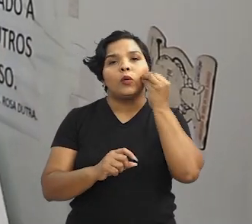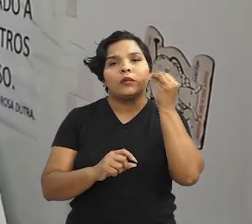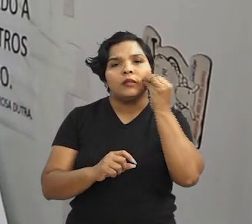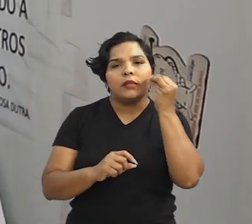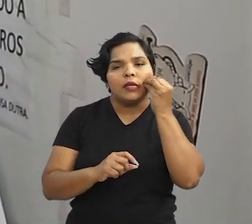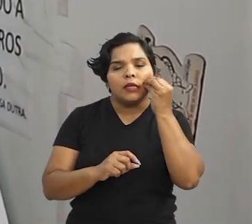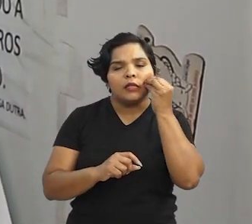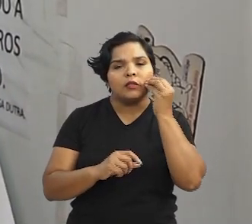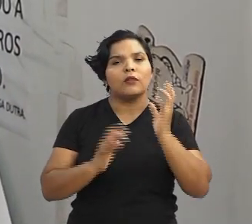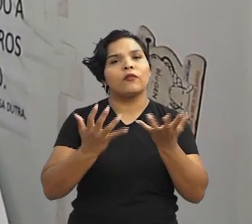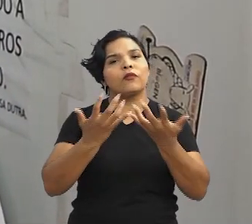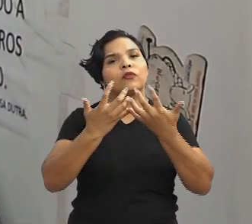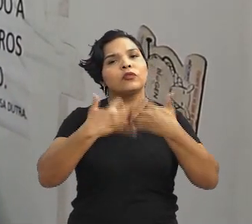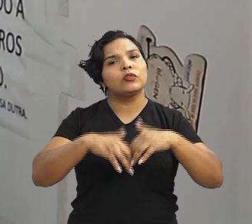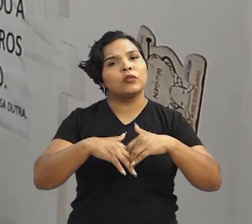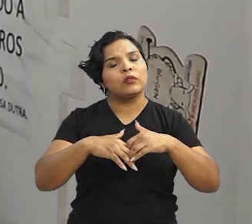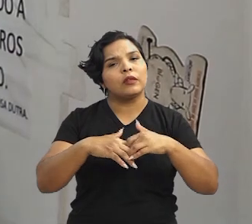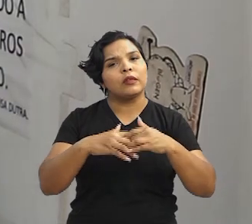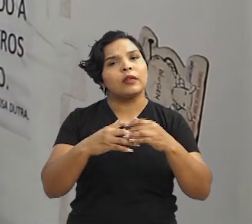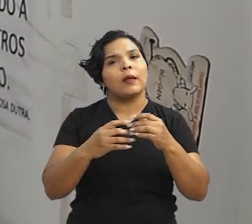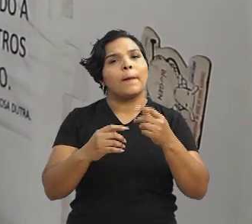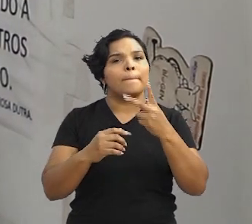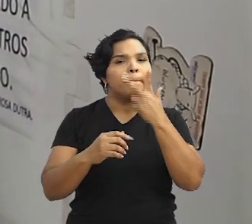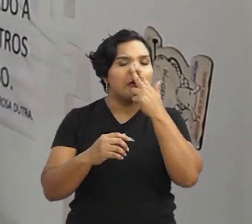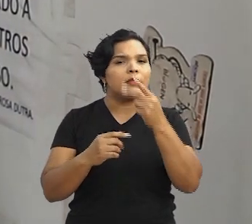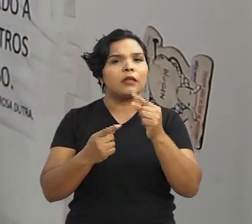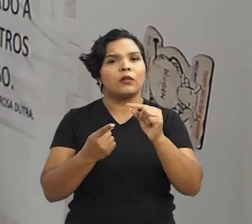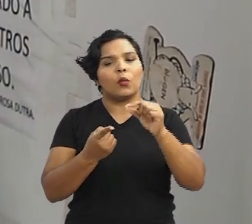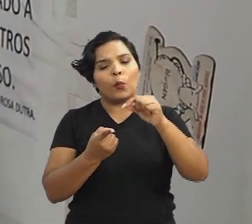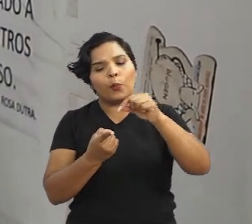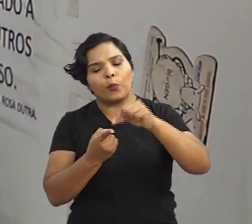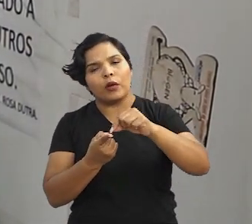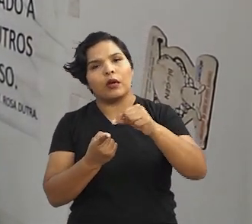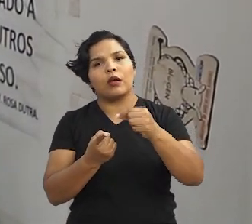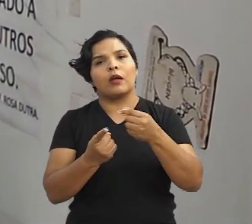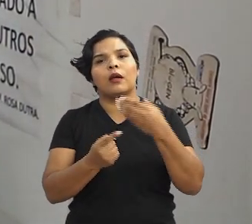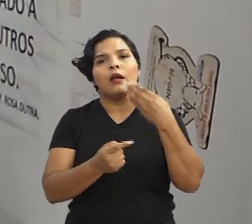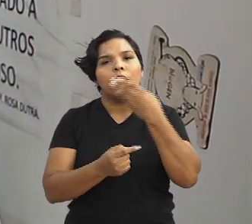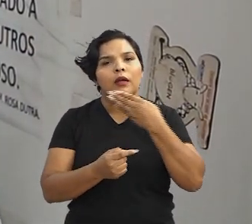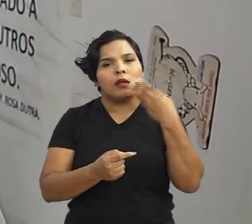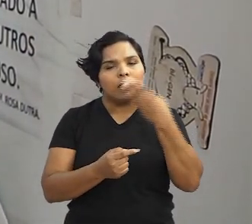a um glicosímetro, que são aqueles medidores de glicose, onde você